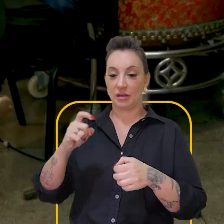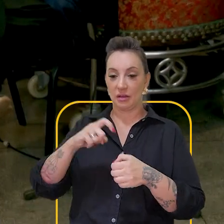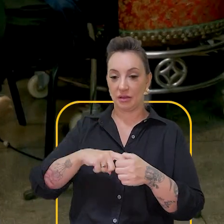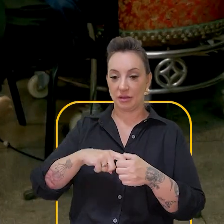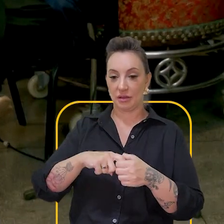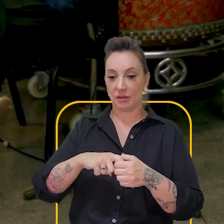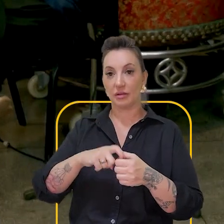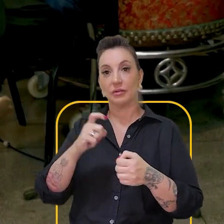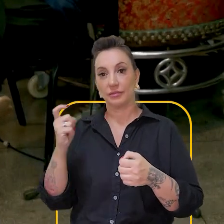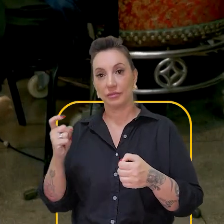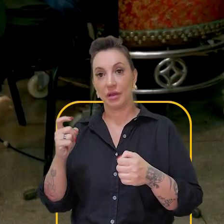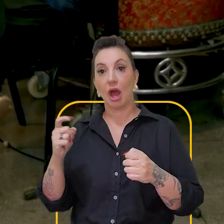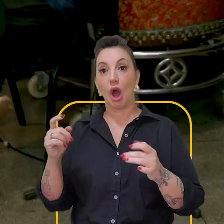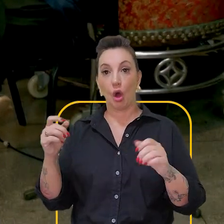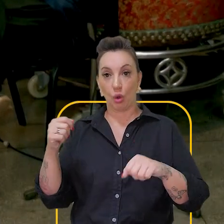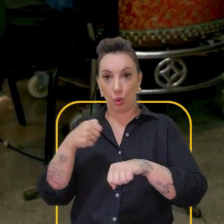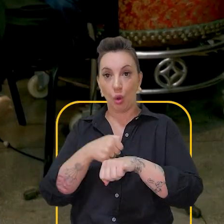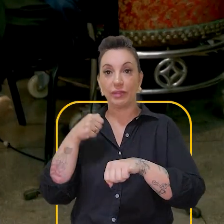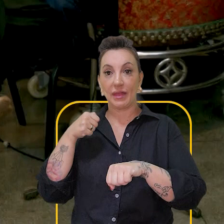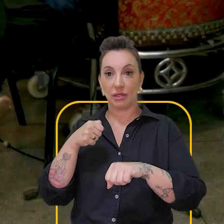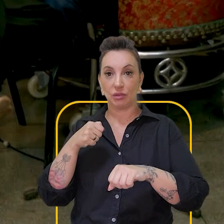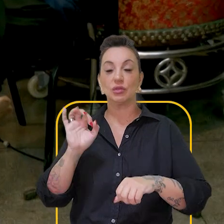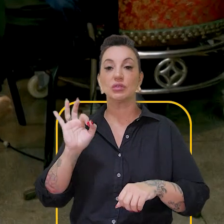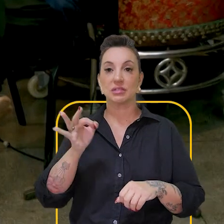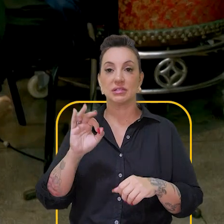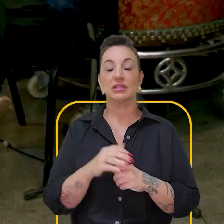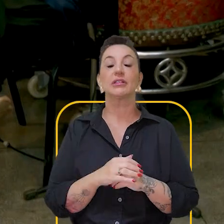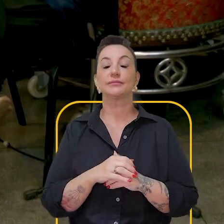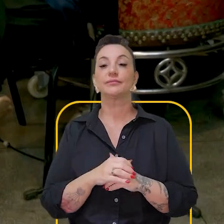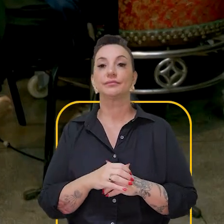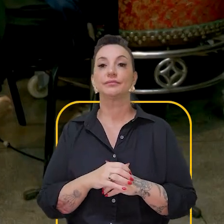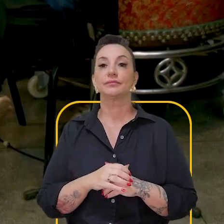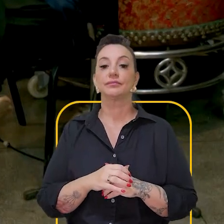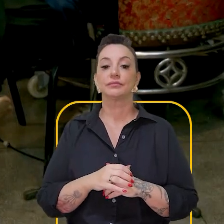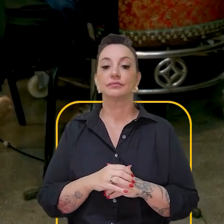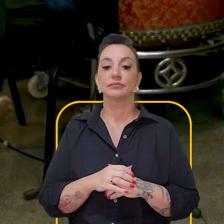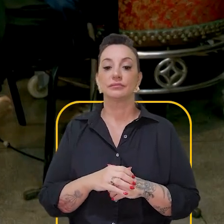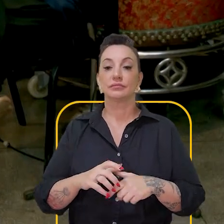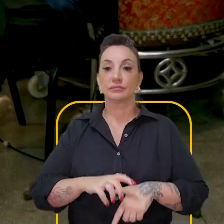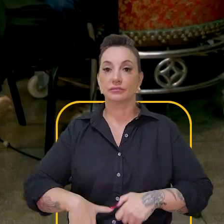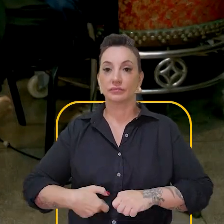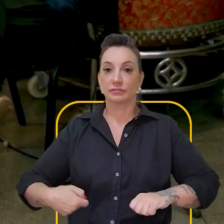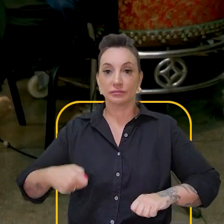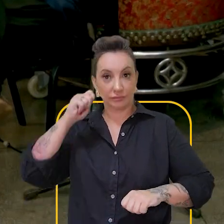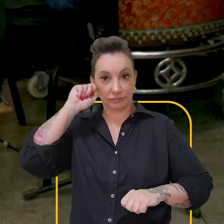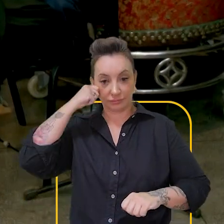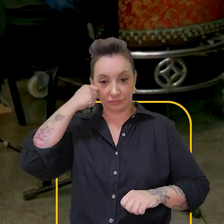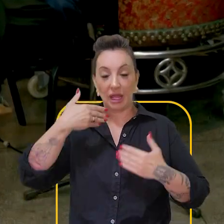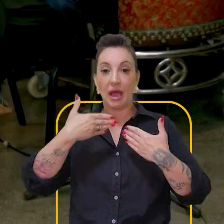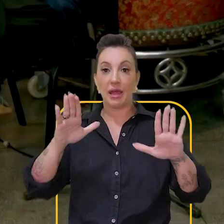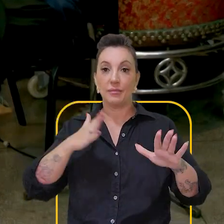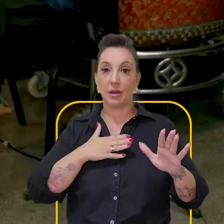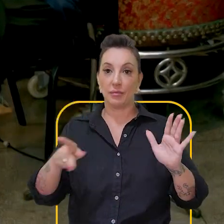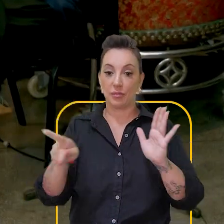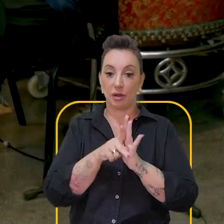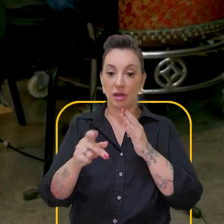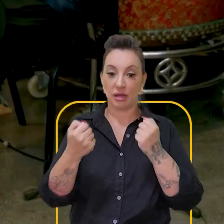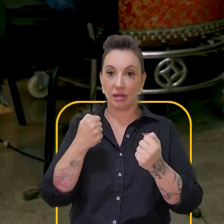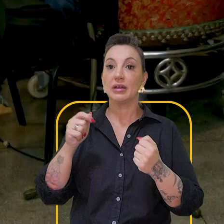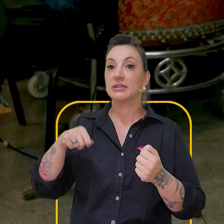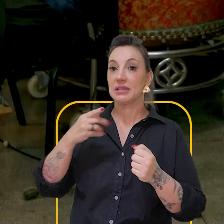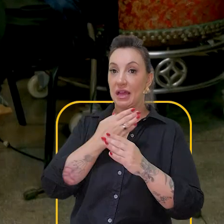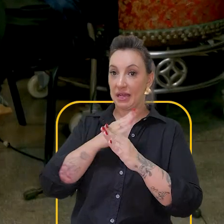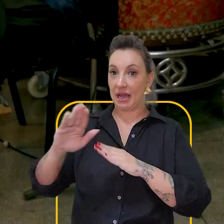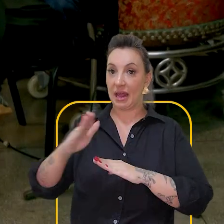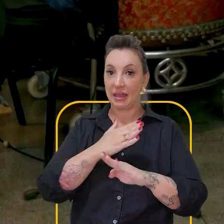aí eu abri minha academia de karatê de karatê Então eu estou treinando karatê tá um dia tô lá na